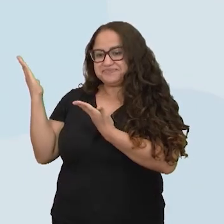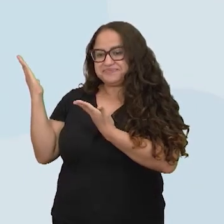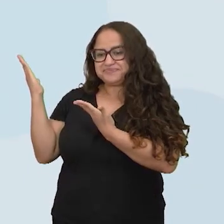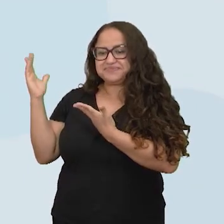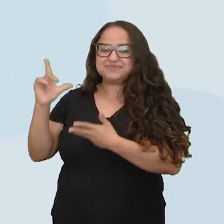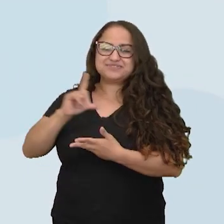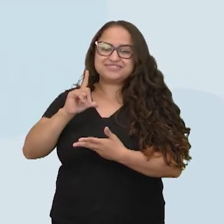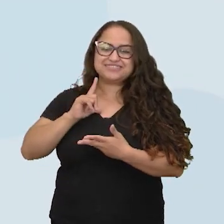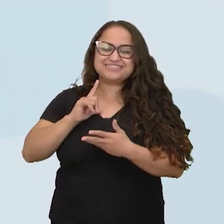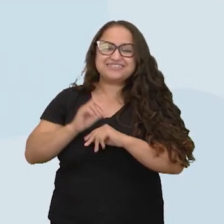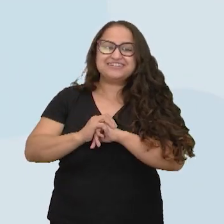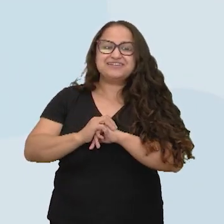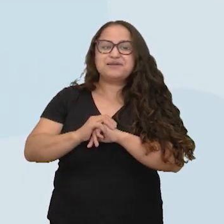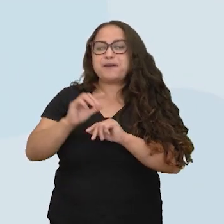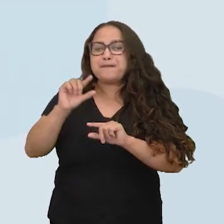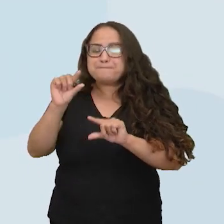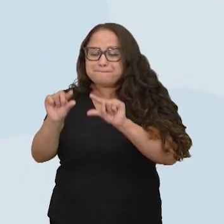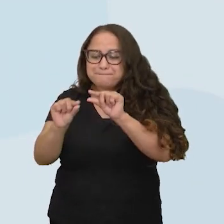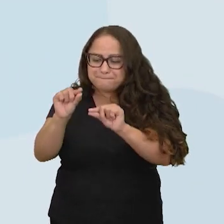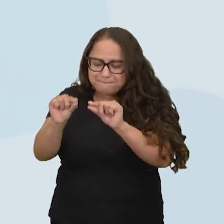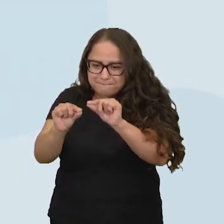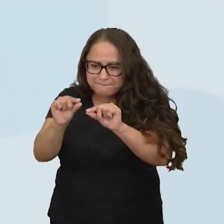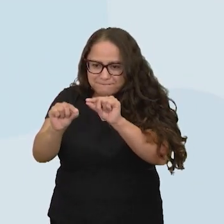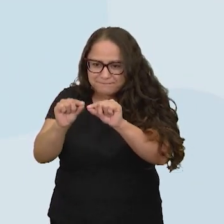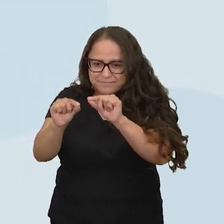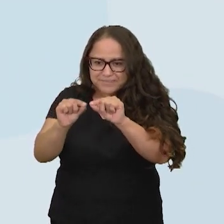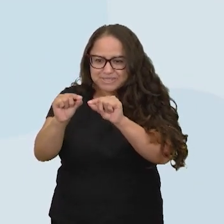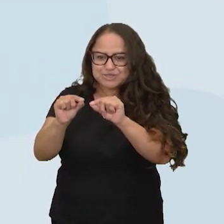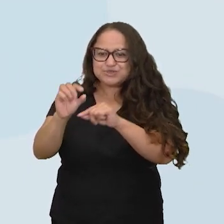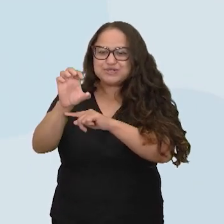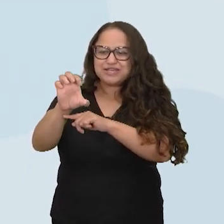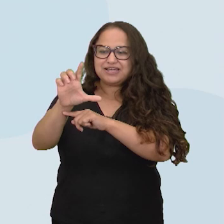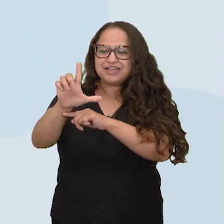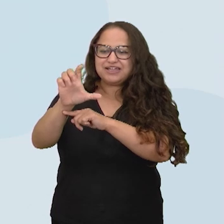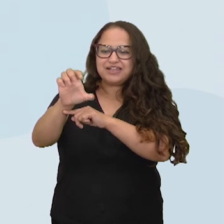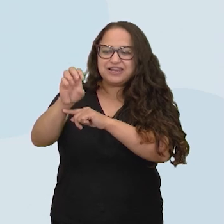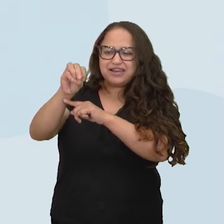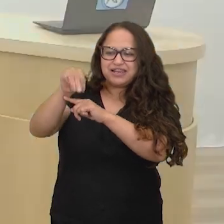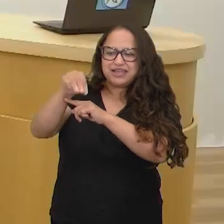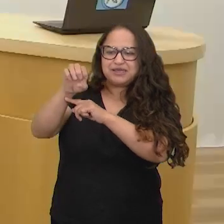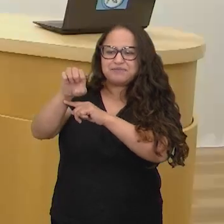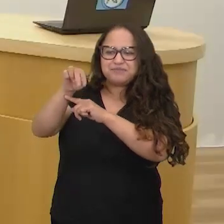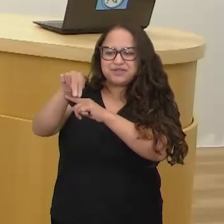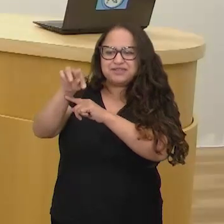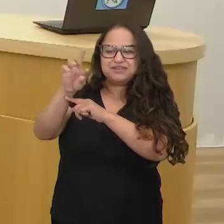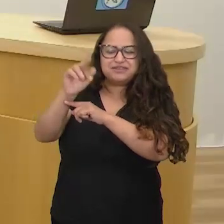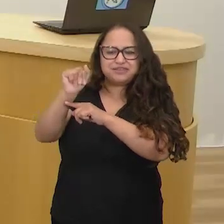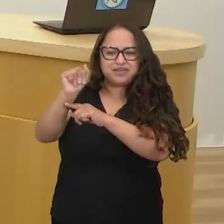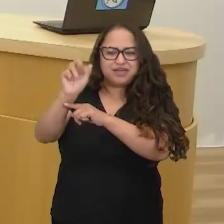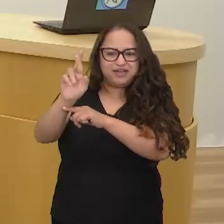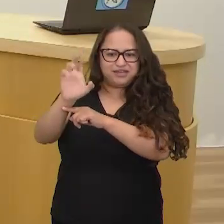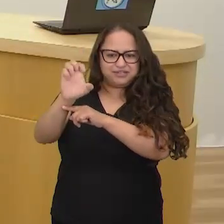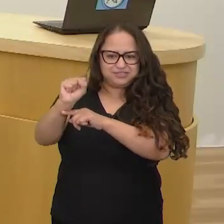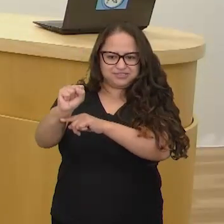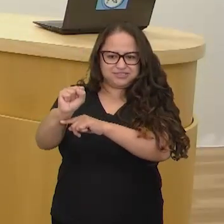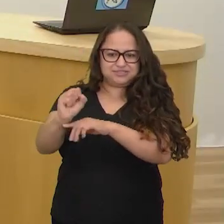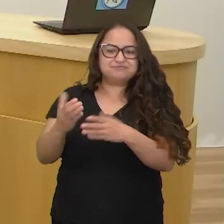eles. Partículas elementares, uma introdução.